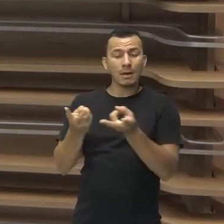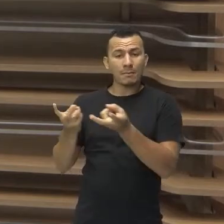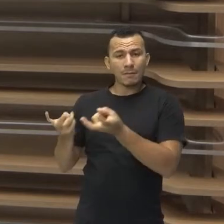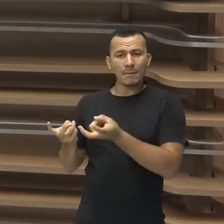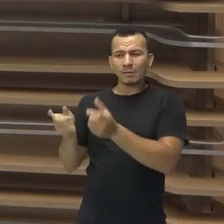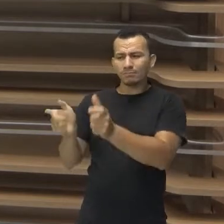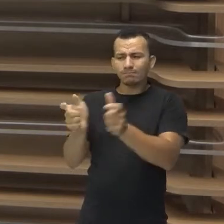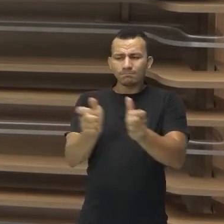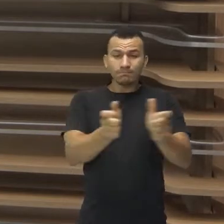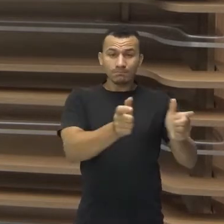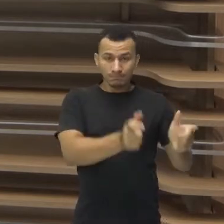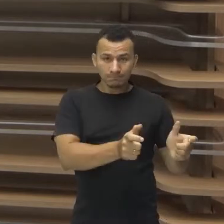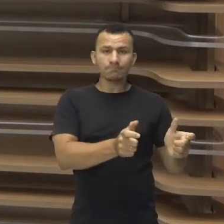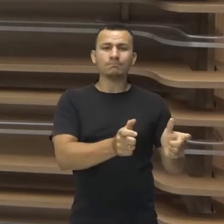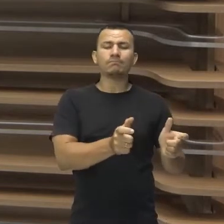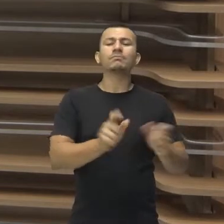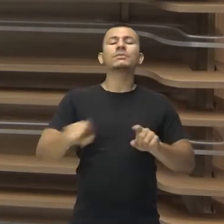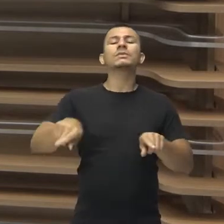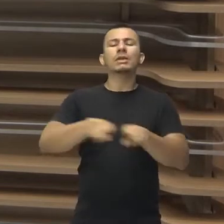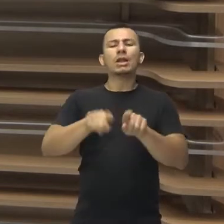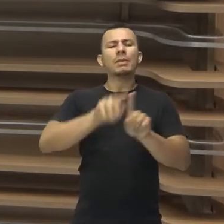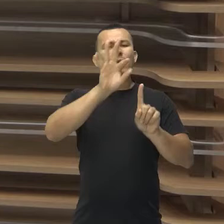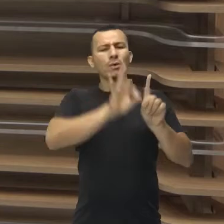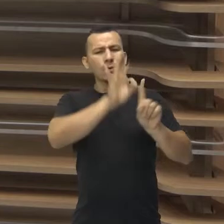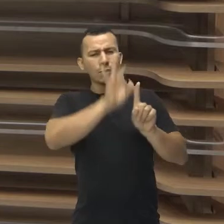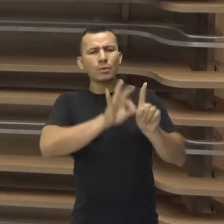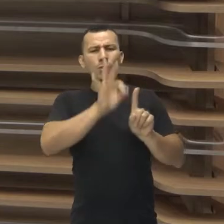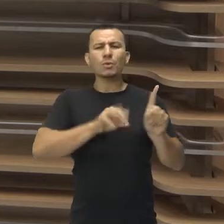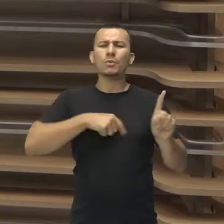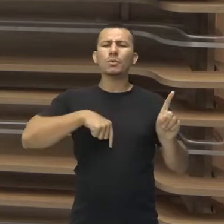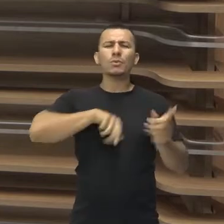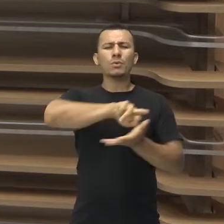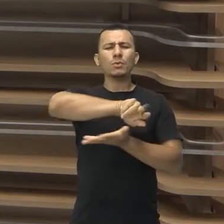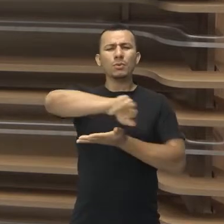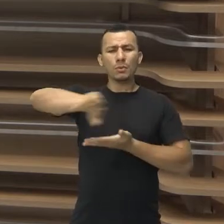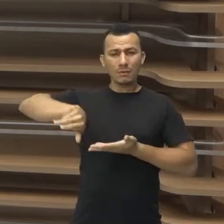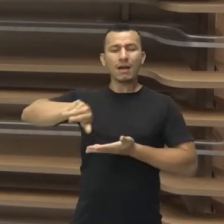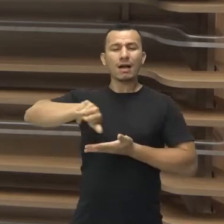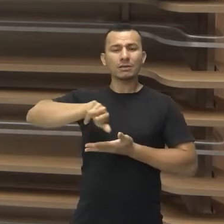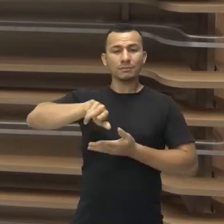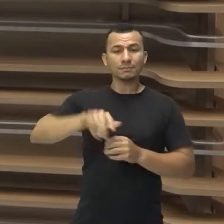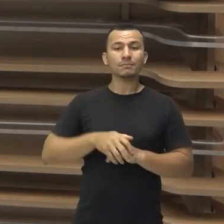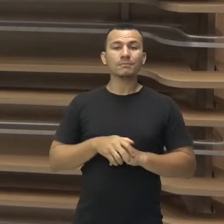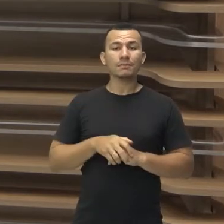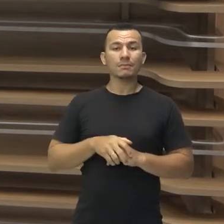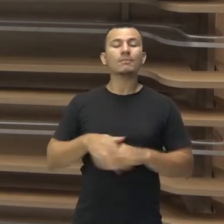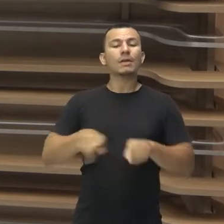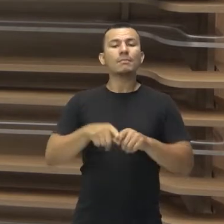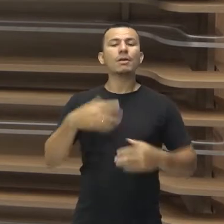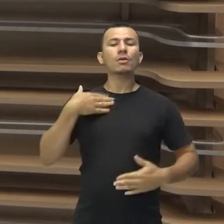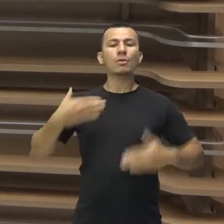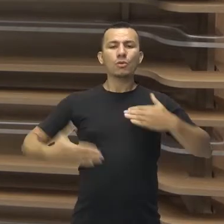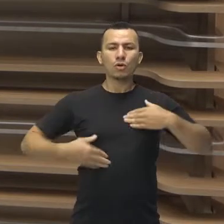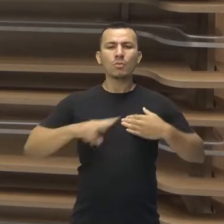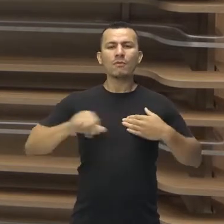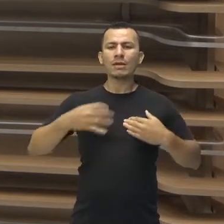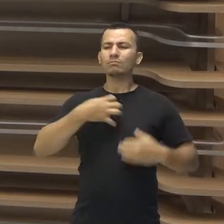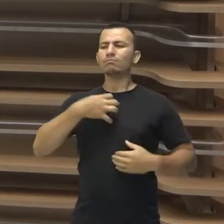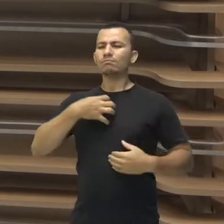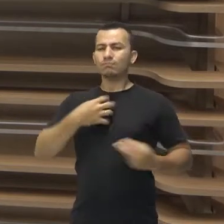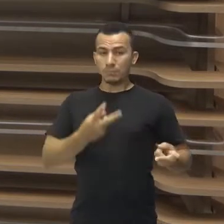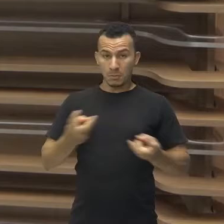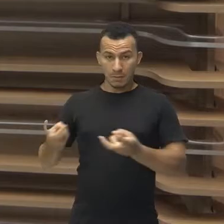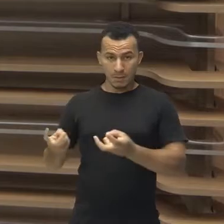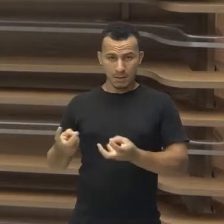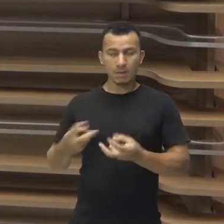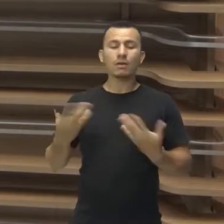o ambiente à nossa volta, a temperatura, né, entre outros itens. E dessa forma o nosso corpo vai interagir com elas. Então a gente vai